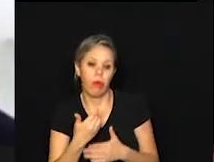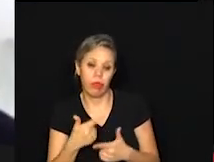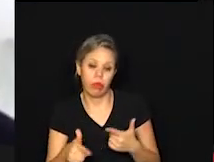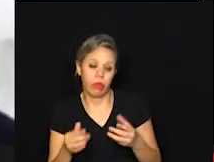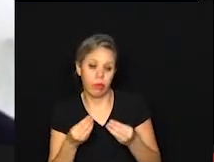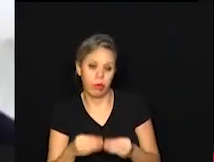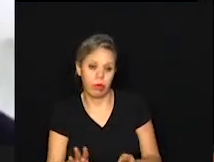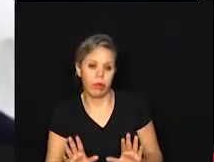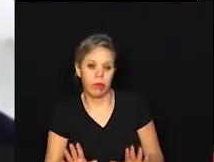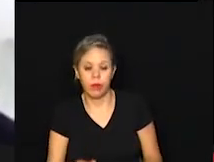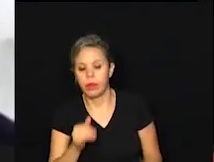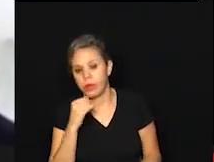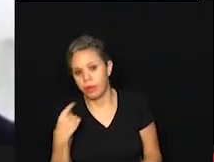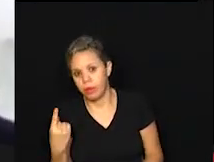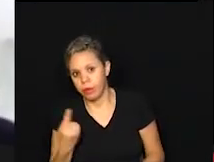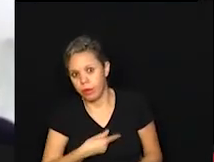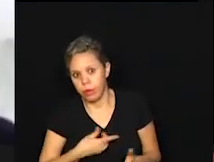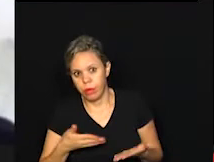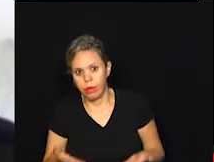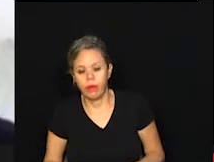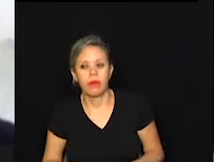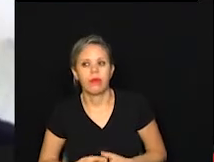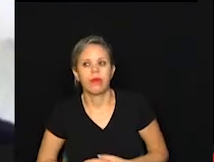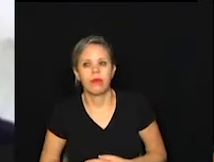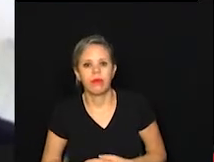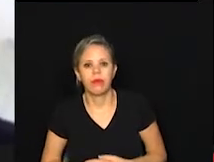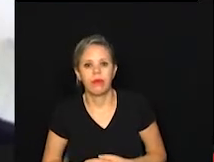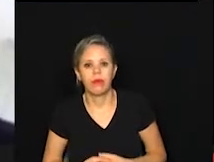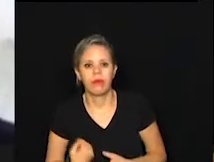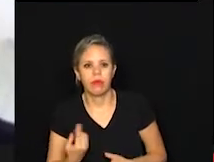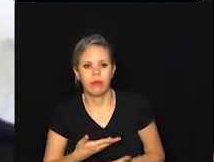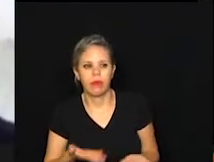aí a nossa